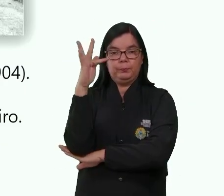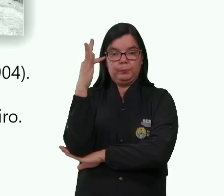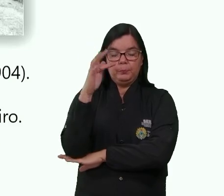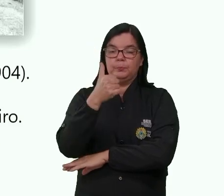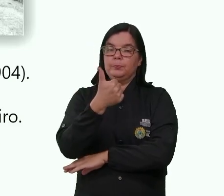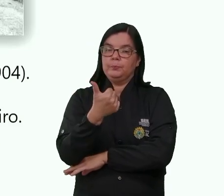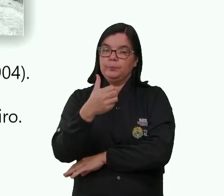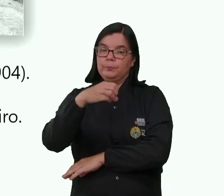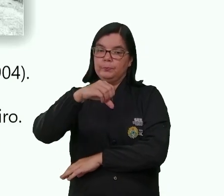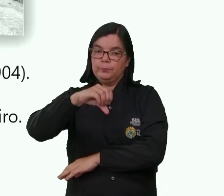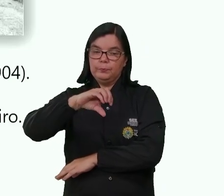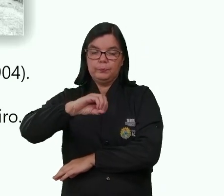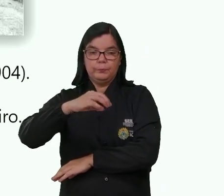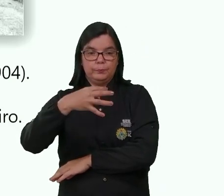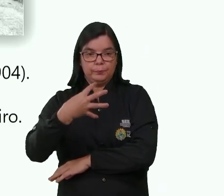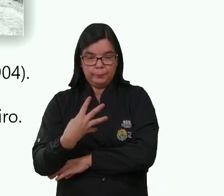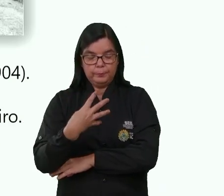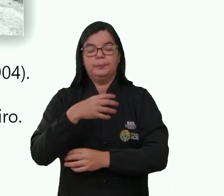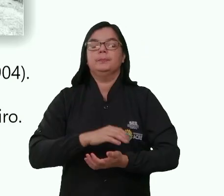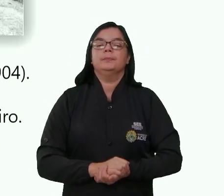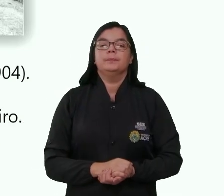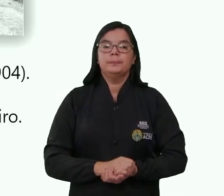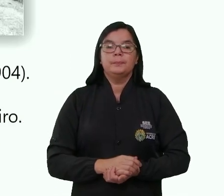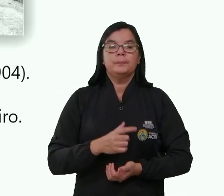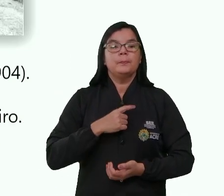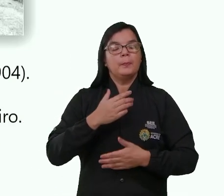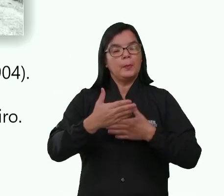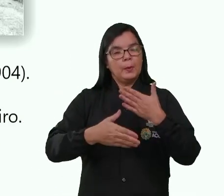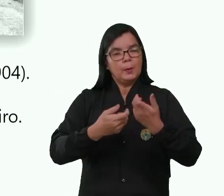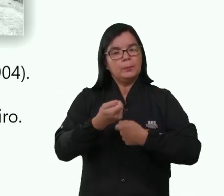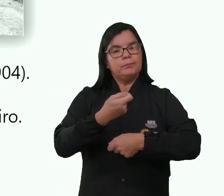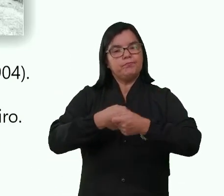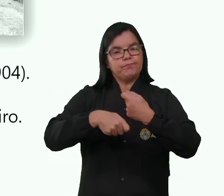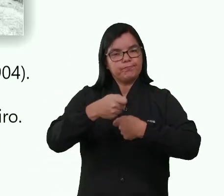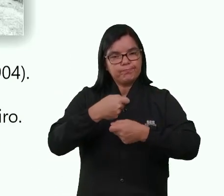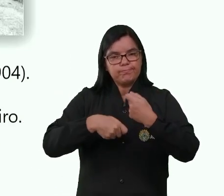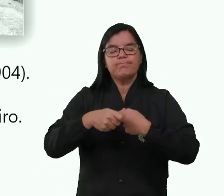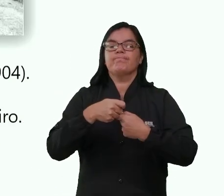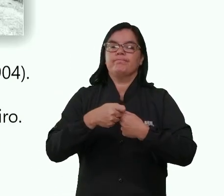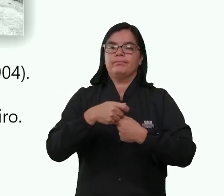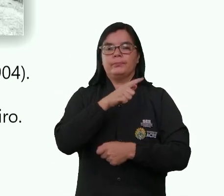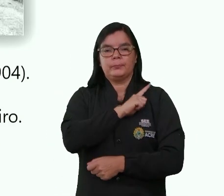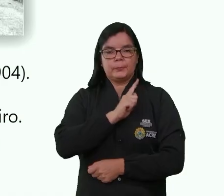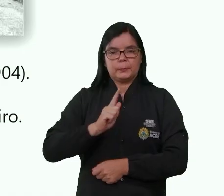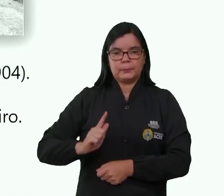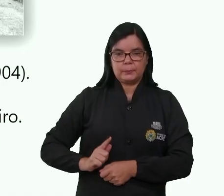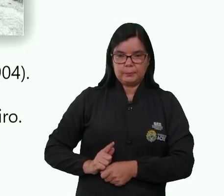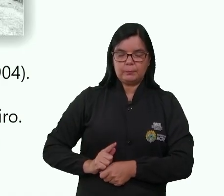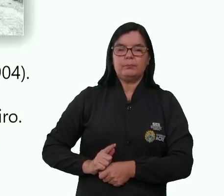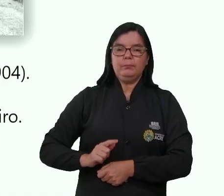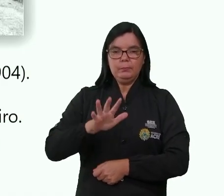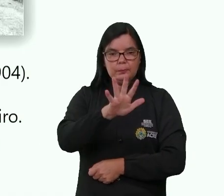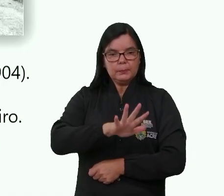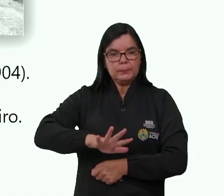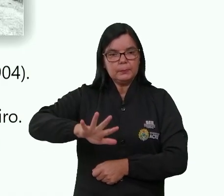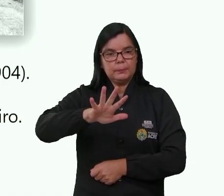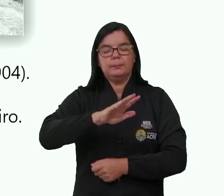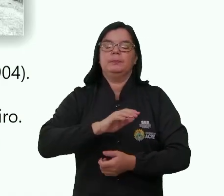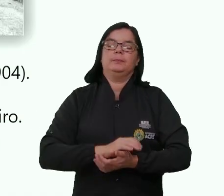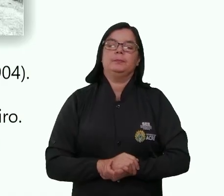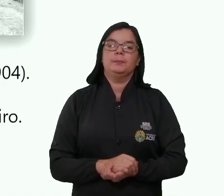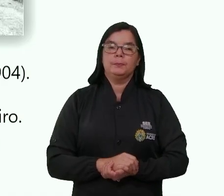em 1904. Passou por administrações nomeadas pelo governo